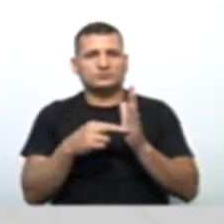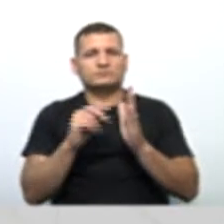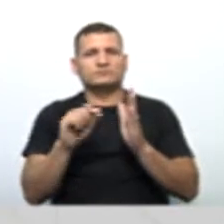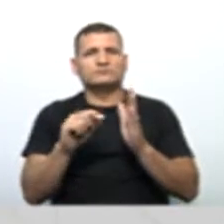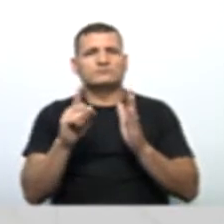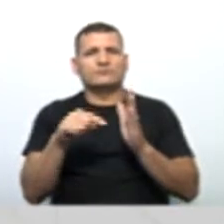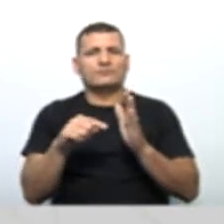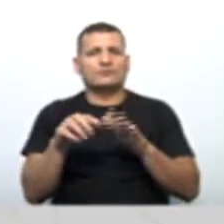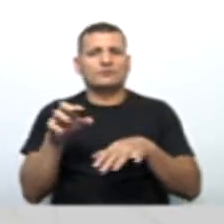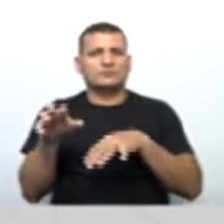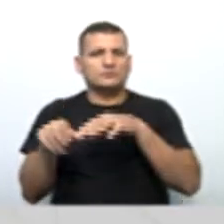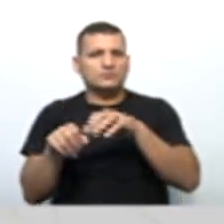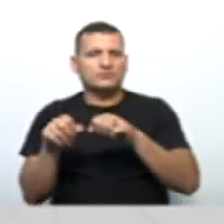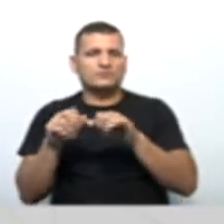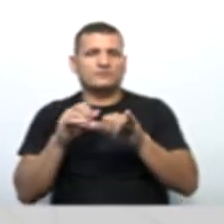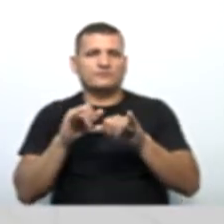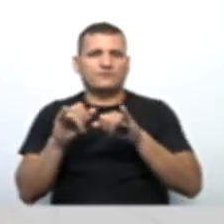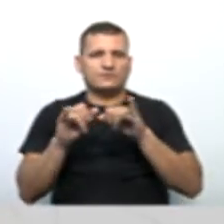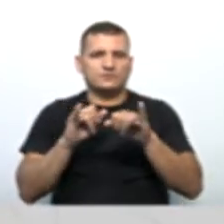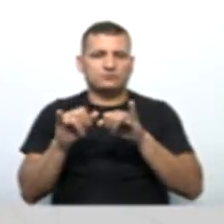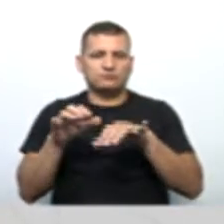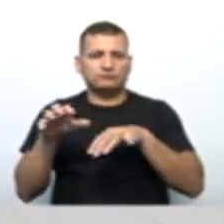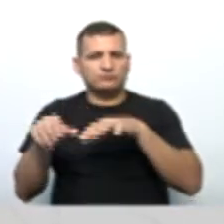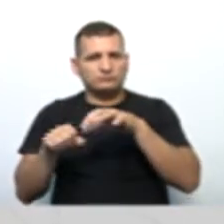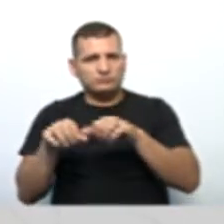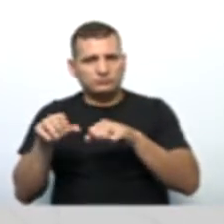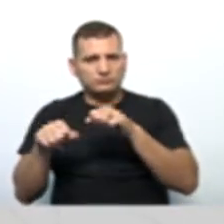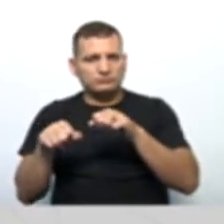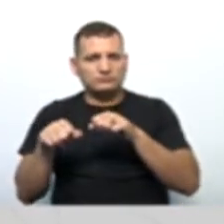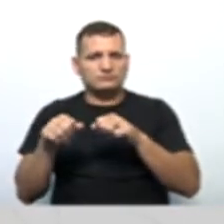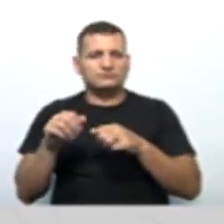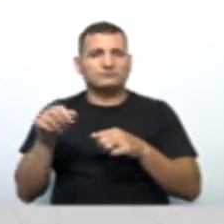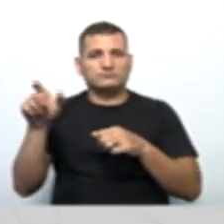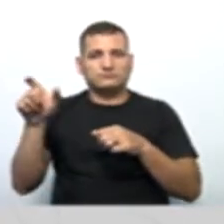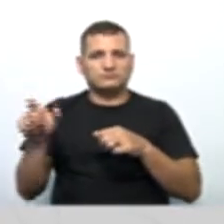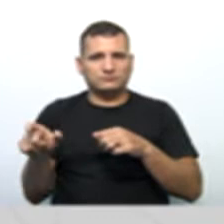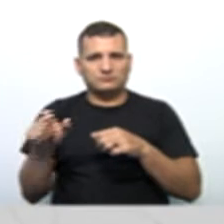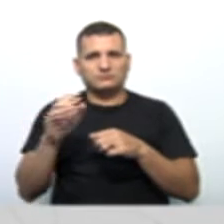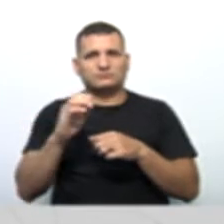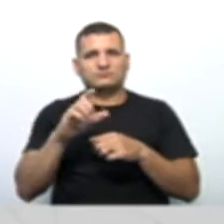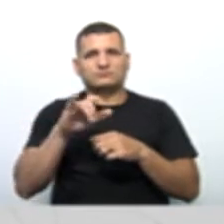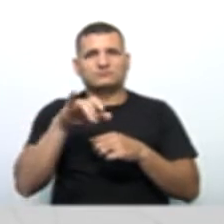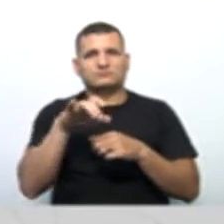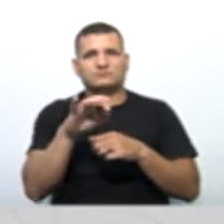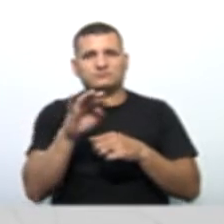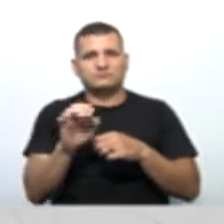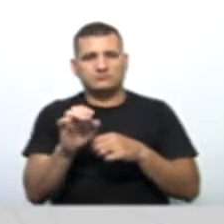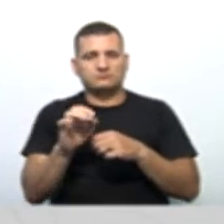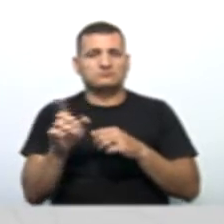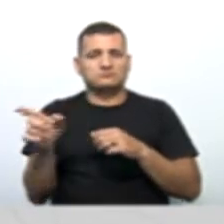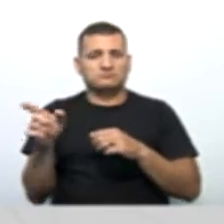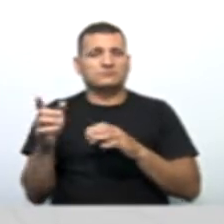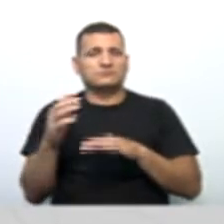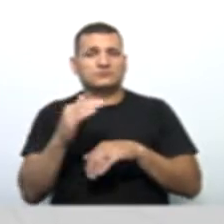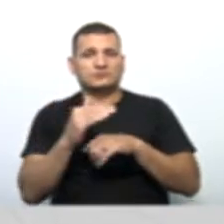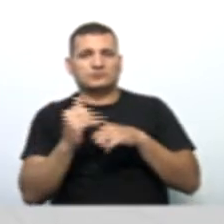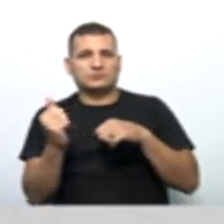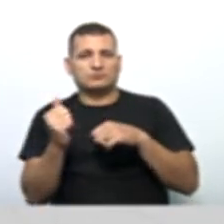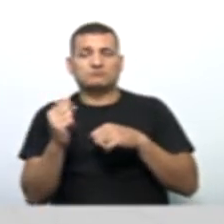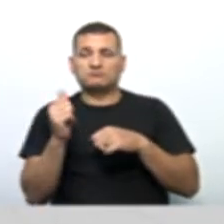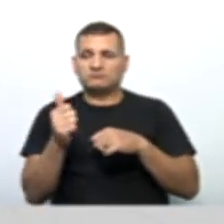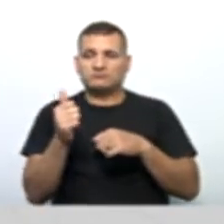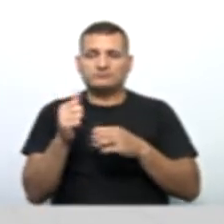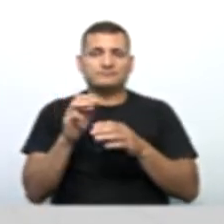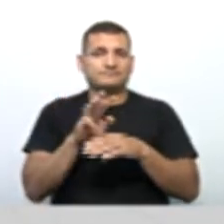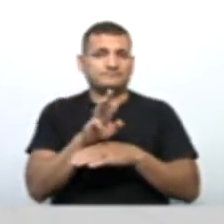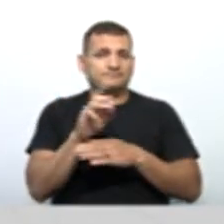do usuário a usuário a perda do cliente claro que quando eu toco fazer um site aí você vai perguntar